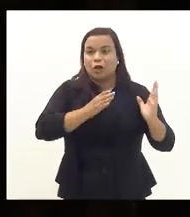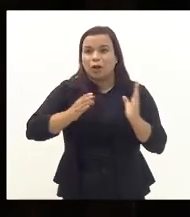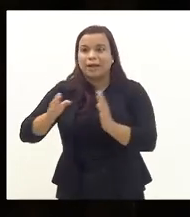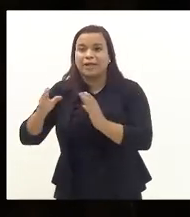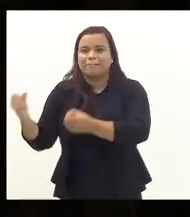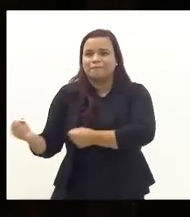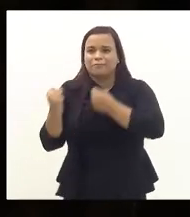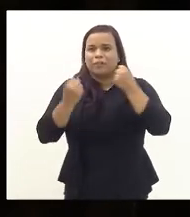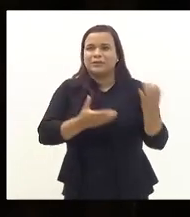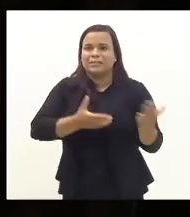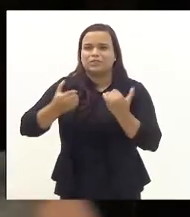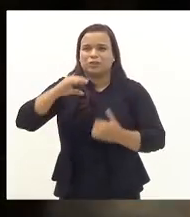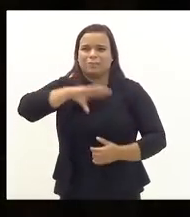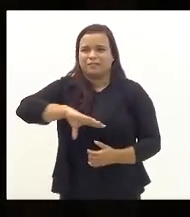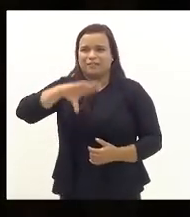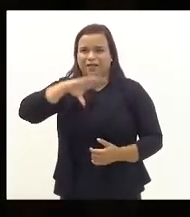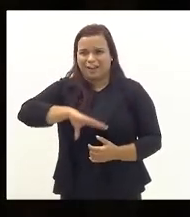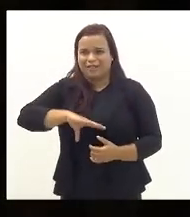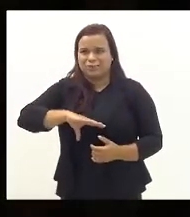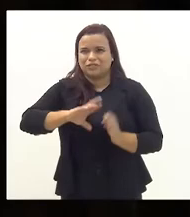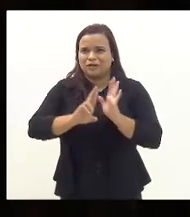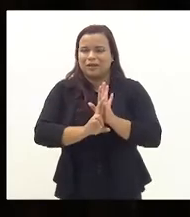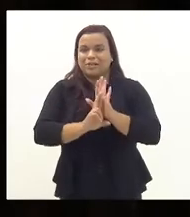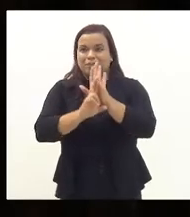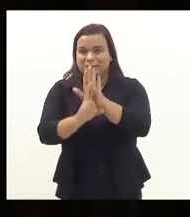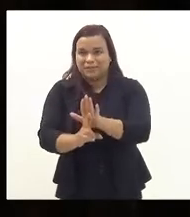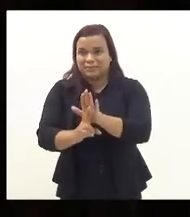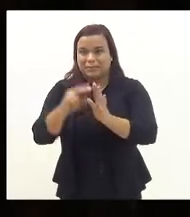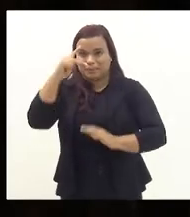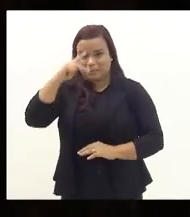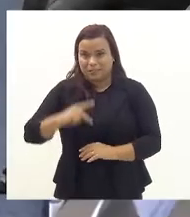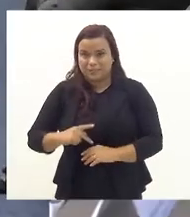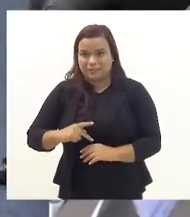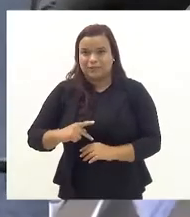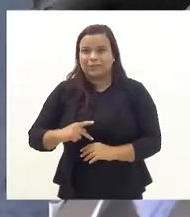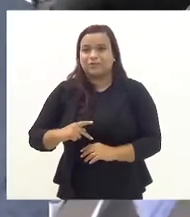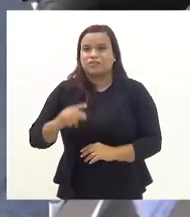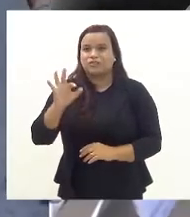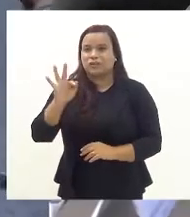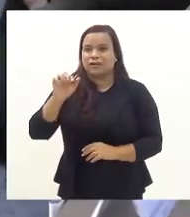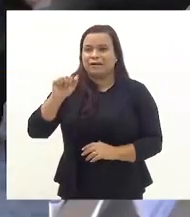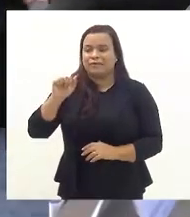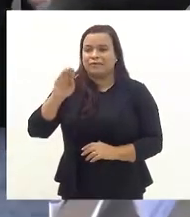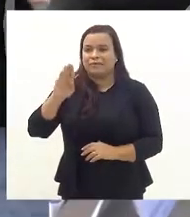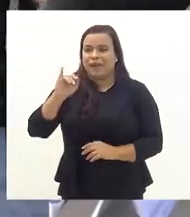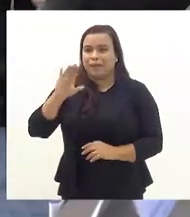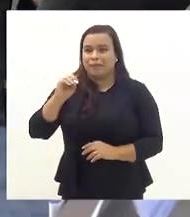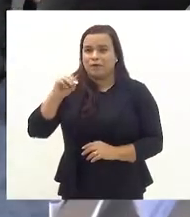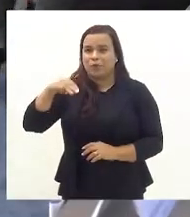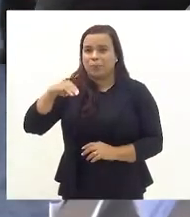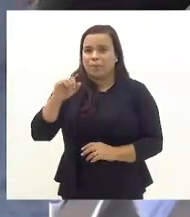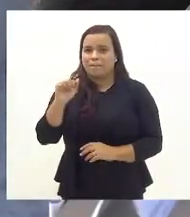Força Jovem do Vasco, representado pelo presidente Fábio Marques.